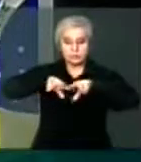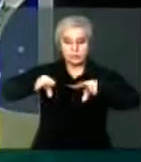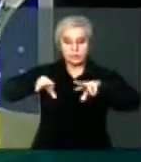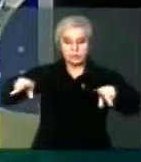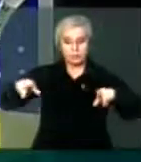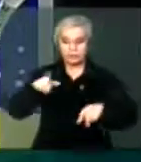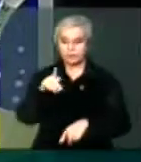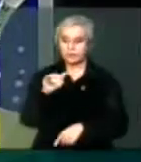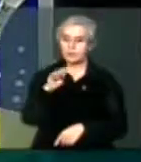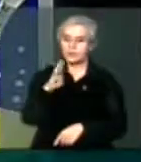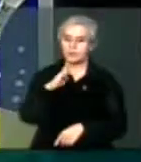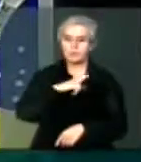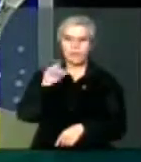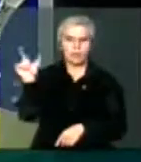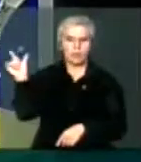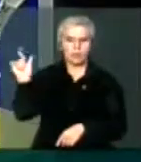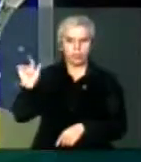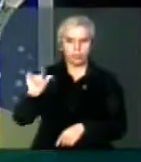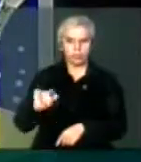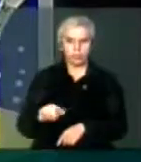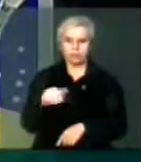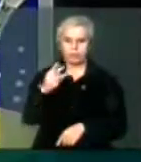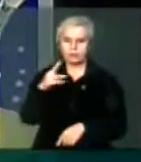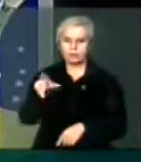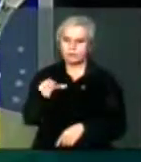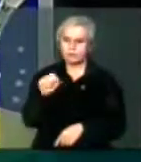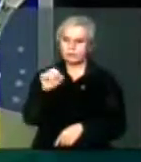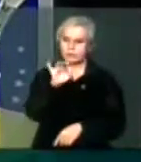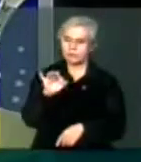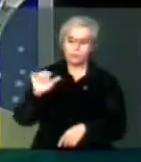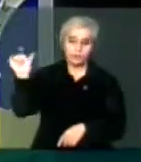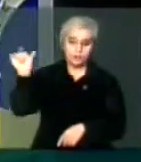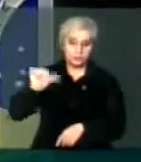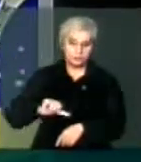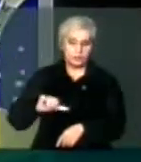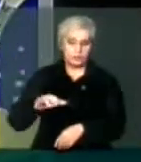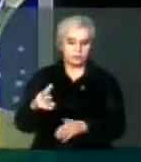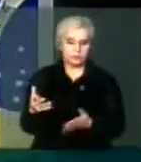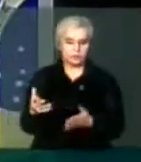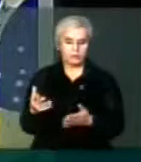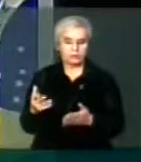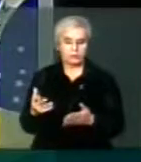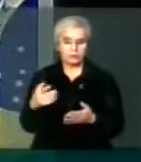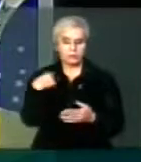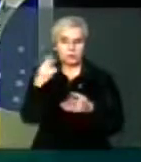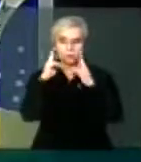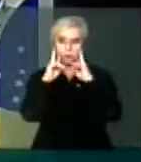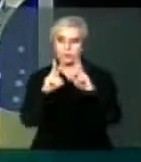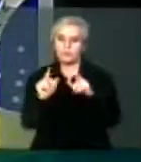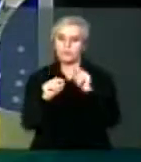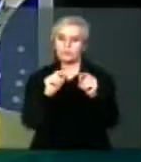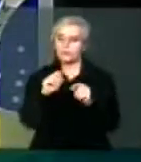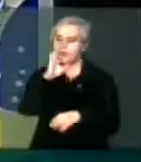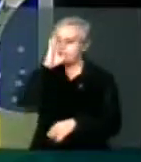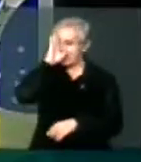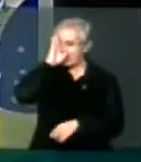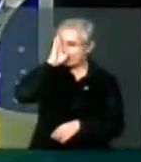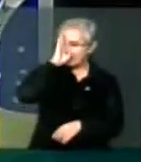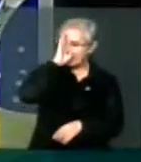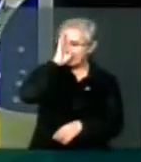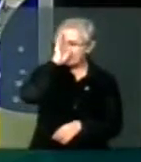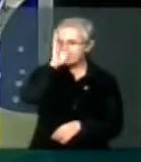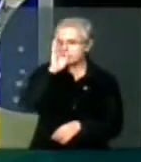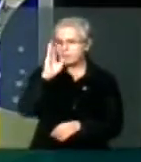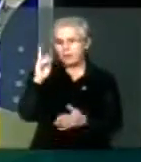PIB resultou um expressivo recuo de 3,8% em 2014, é vista como um dos elementos centrais por trás